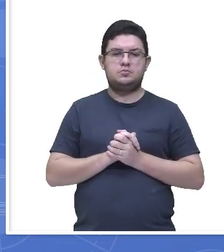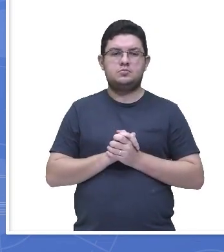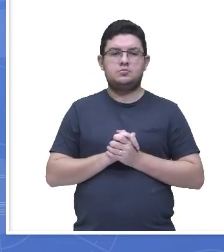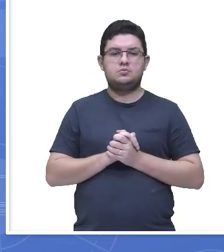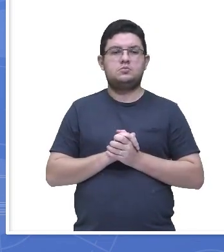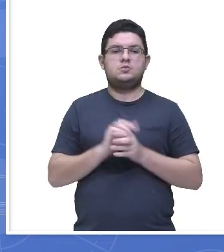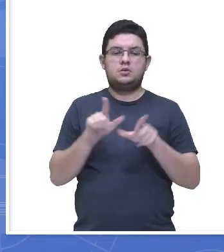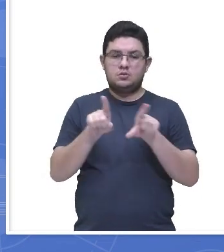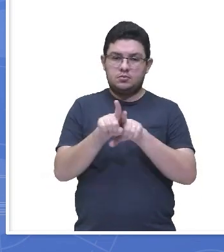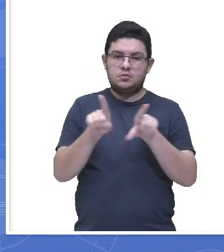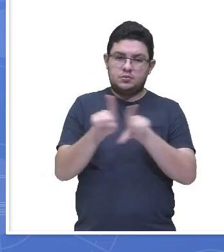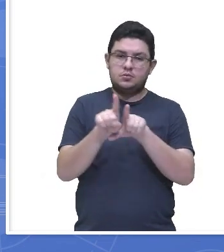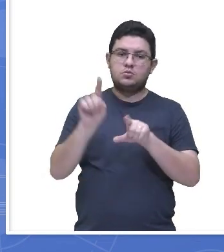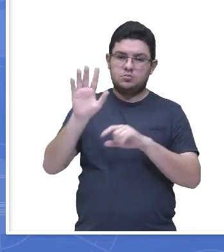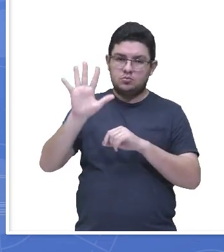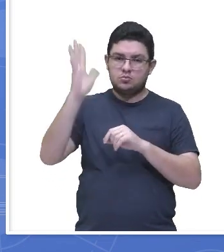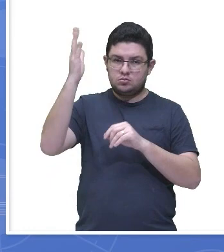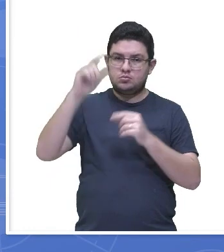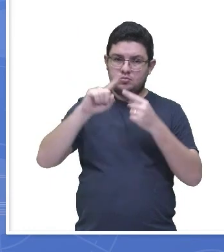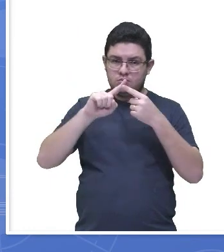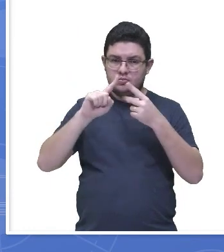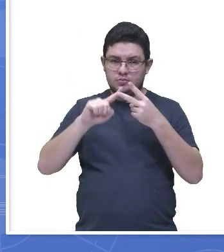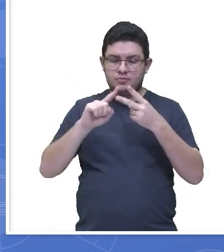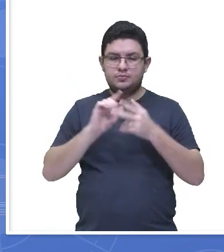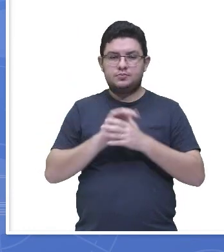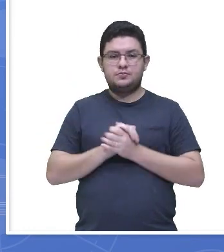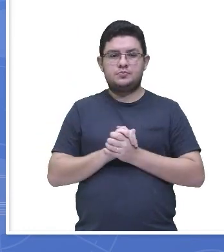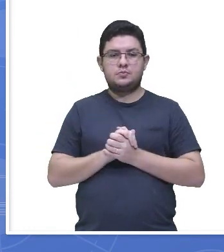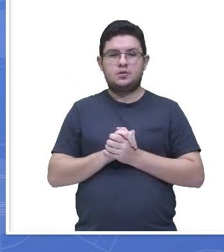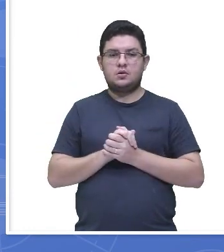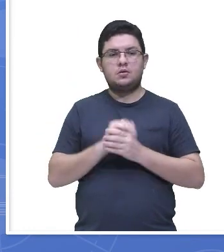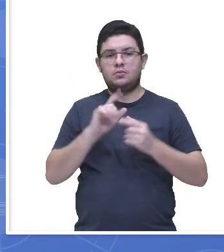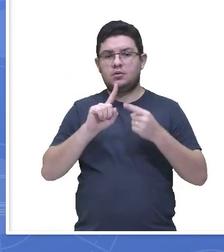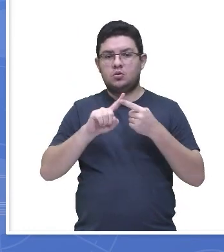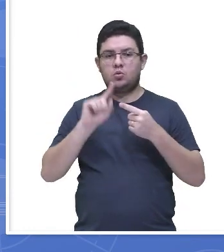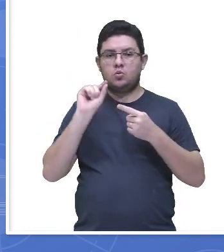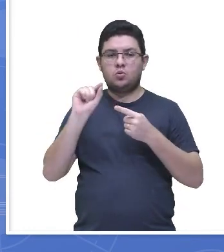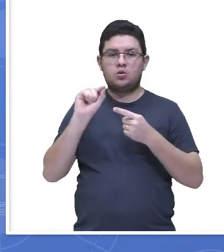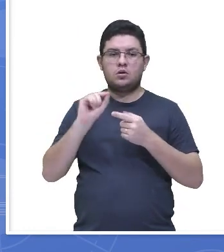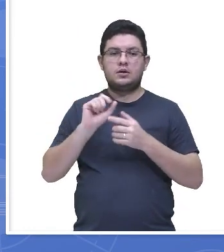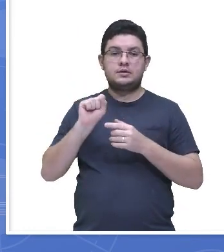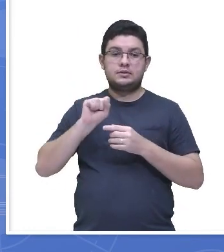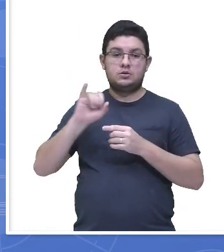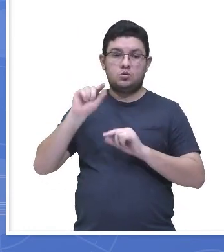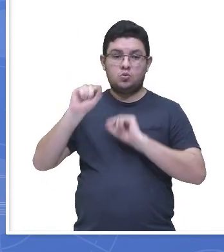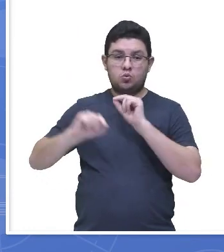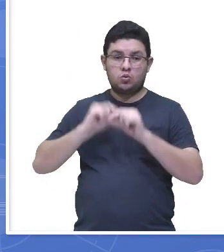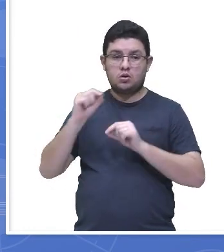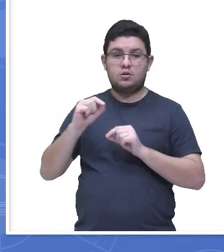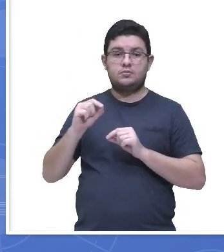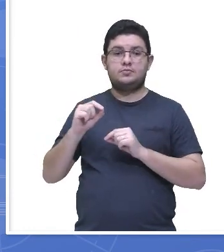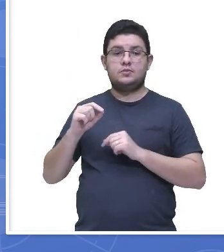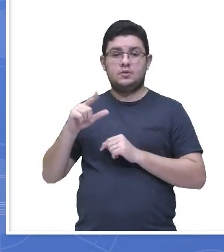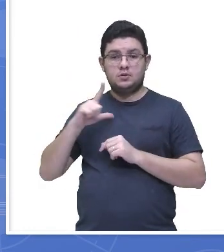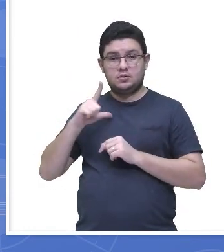também para o gráfico da velocidade. A primeira é quando a velocidade é positiva e o movimento é um